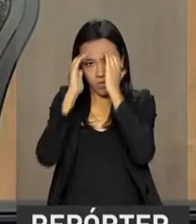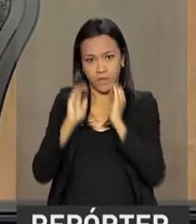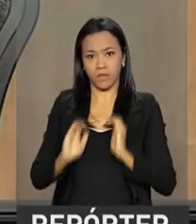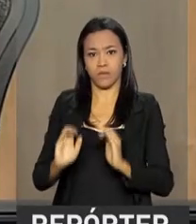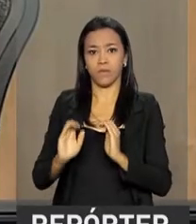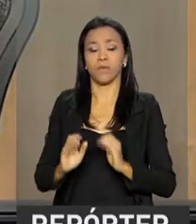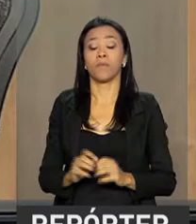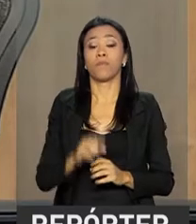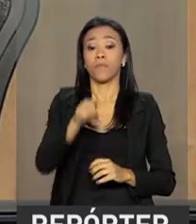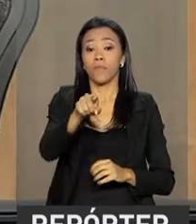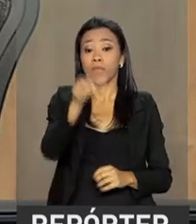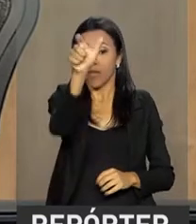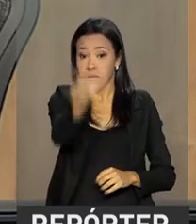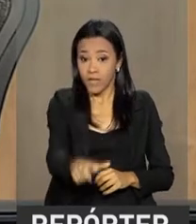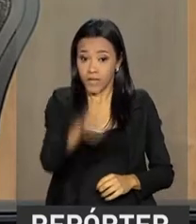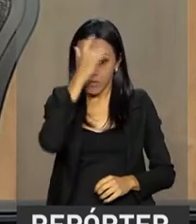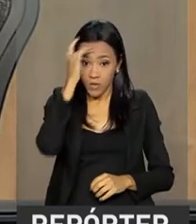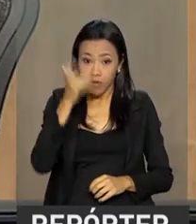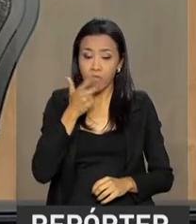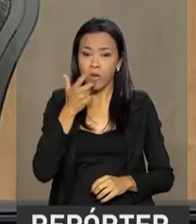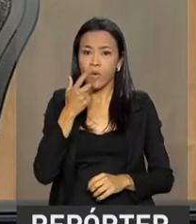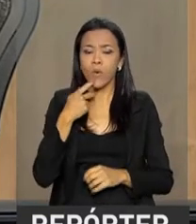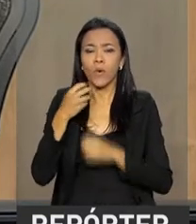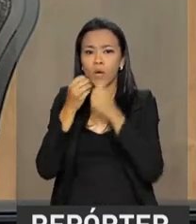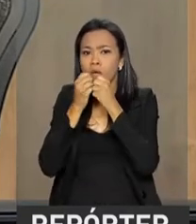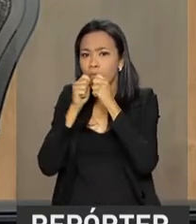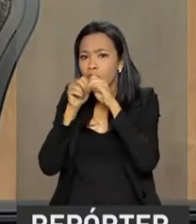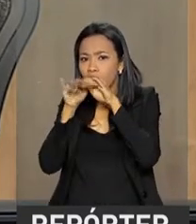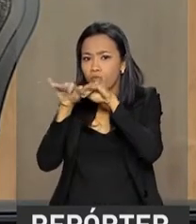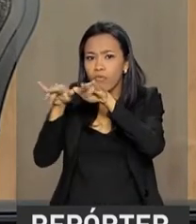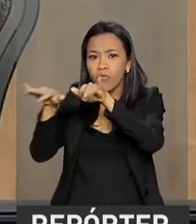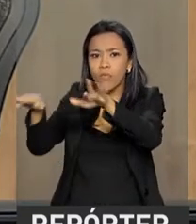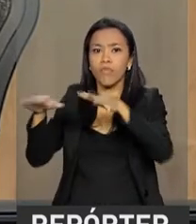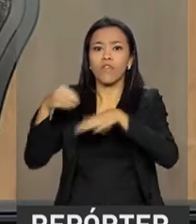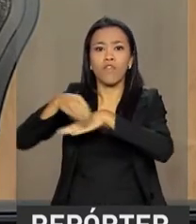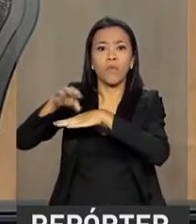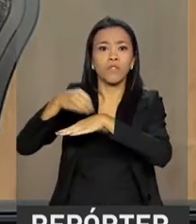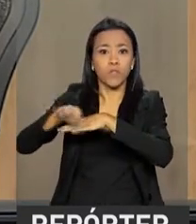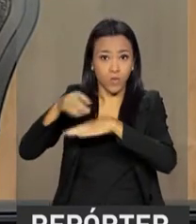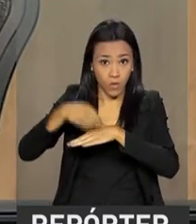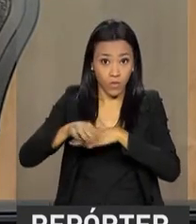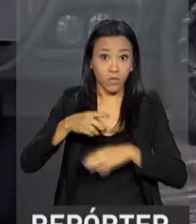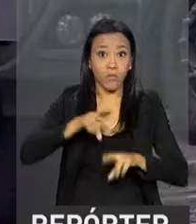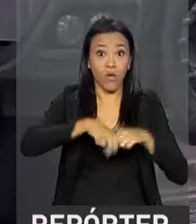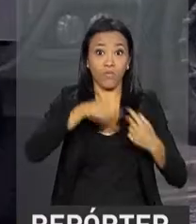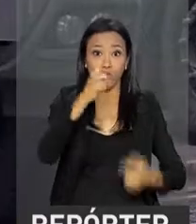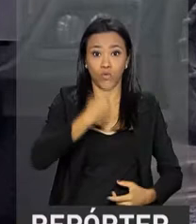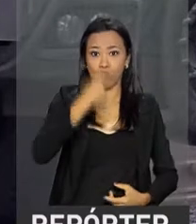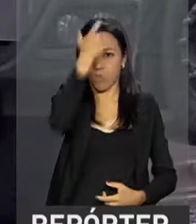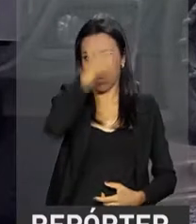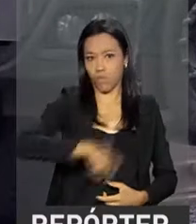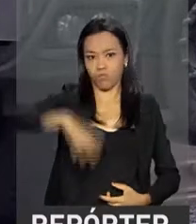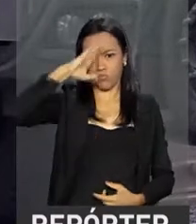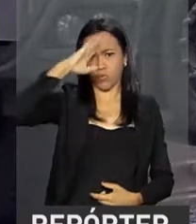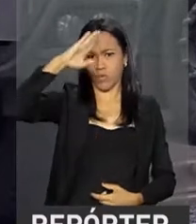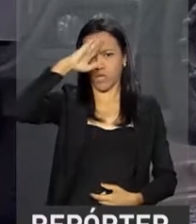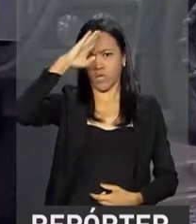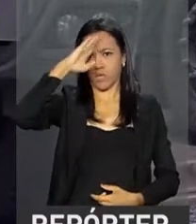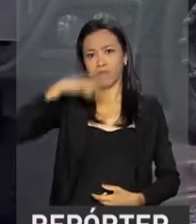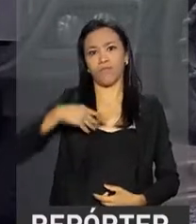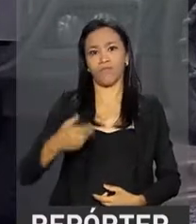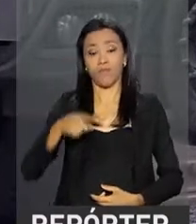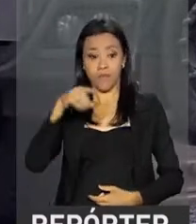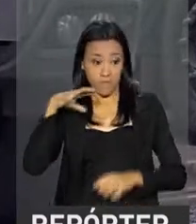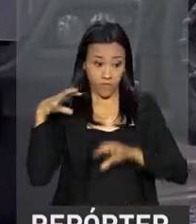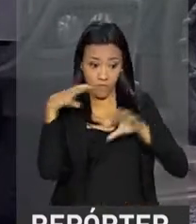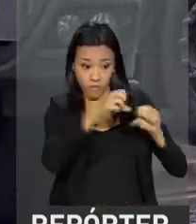militar do leste falou sobre o vazamento de informações para bandidos por um soldado do exército segundo o coronel a prisão